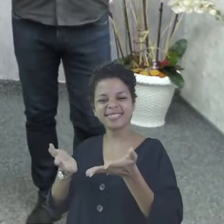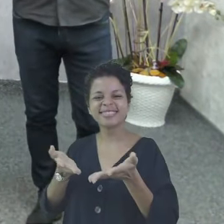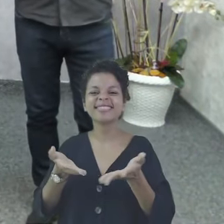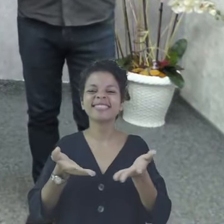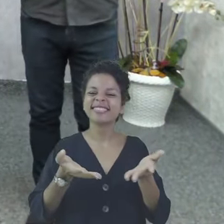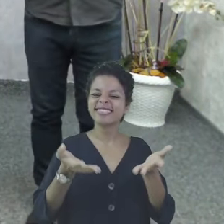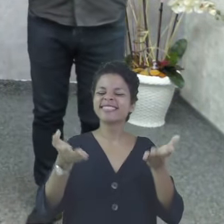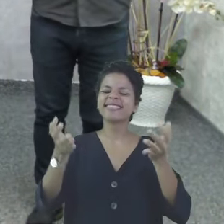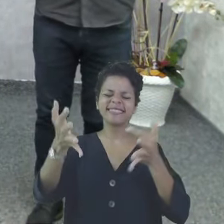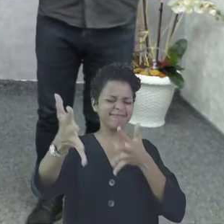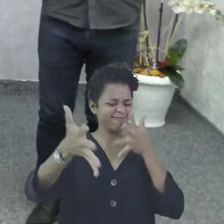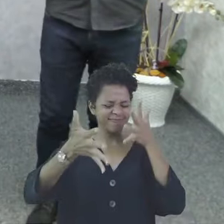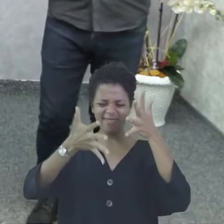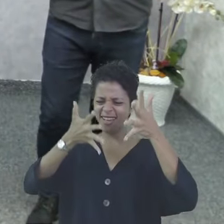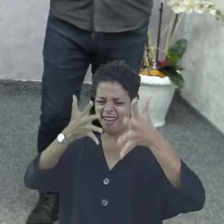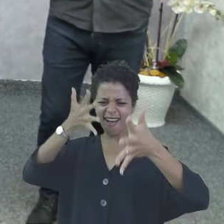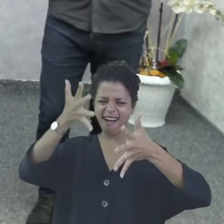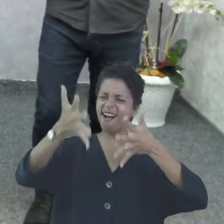Jerusalém.